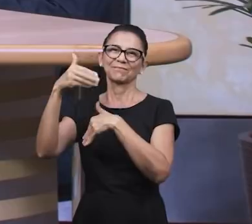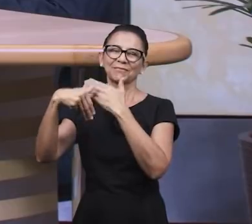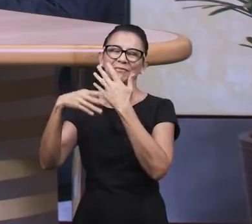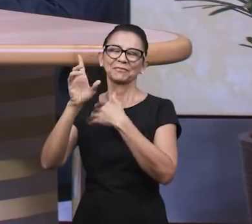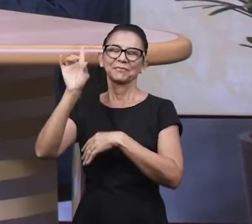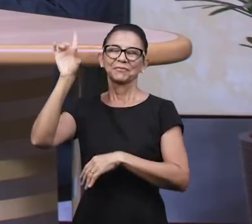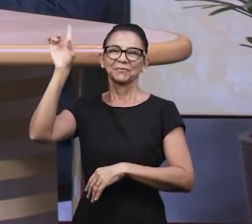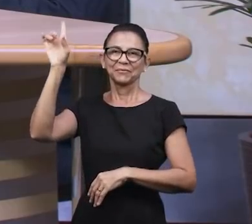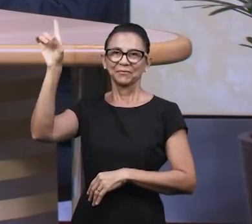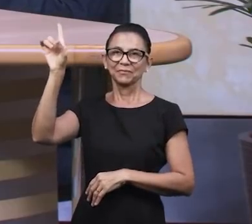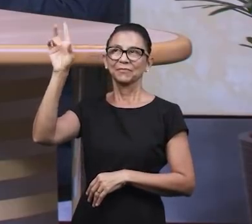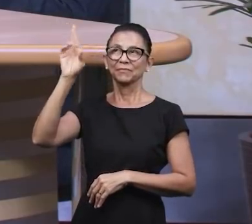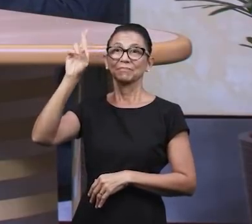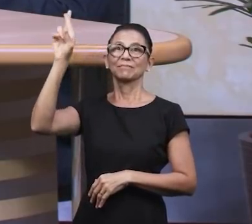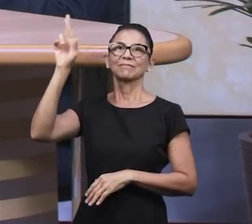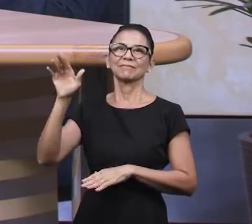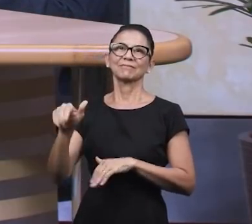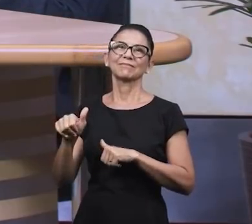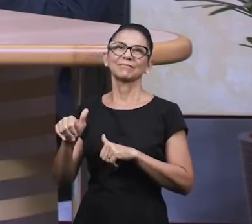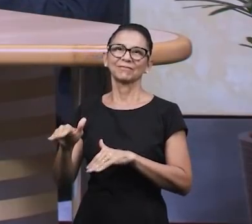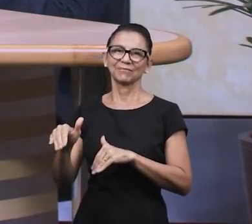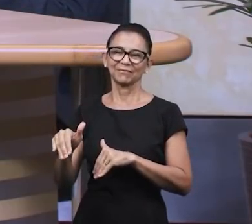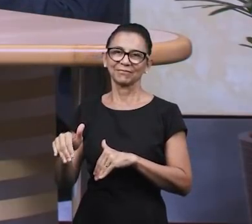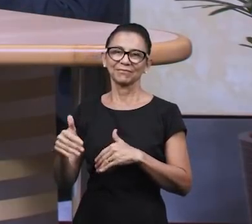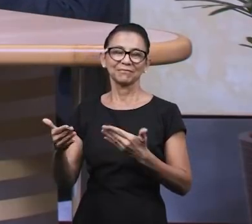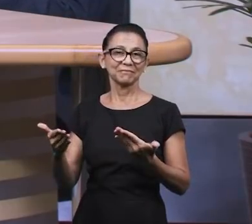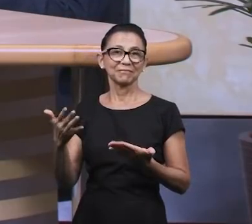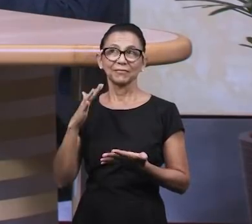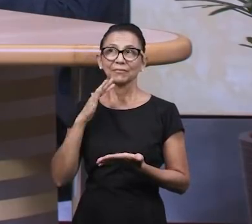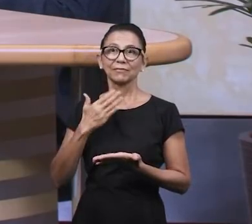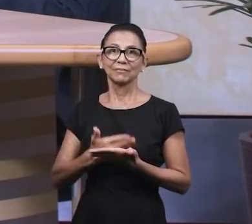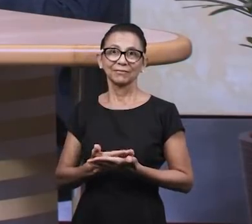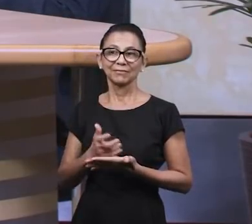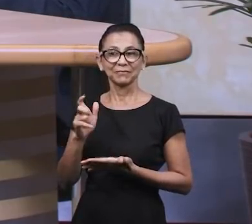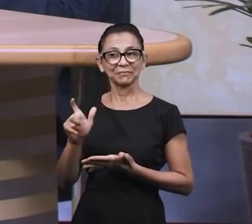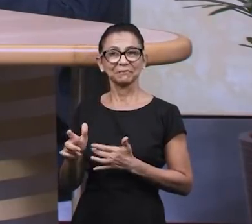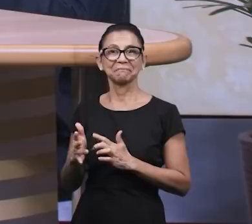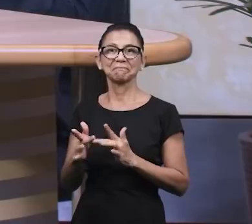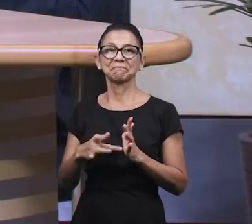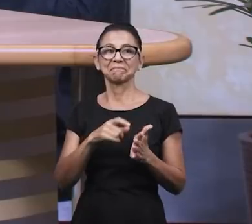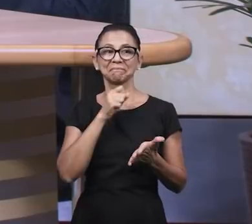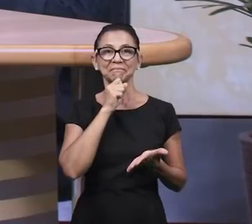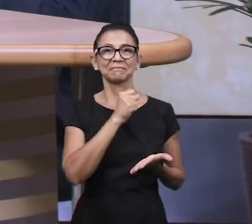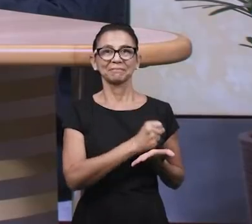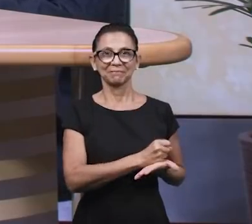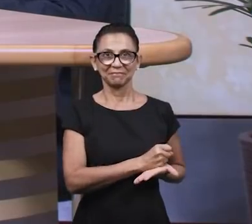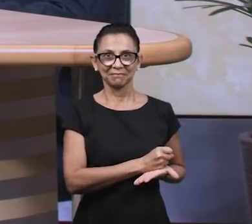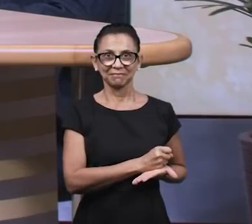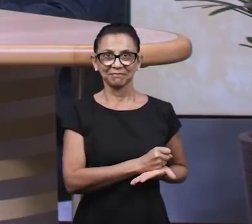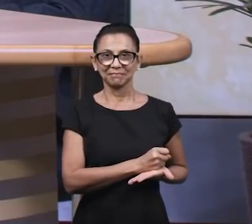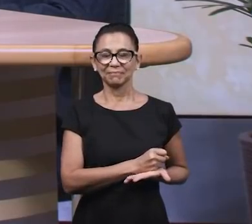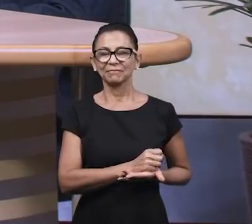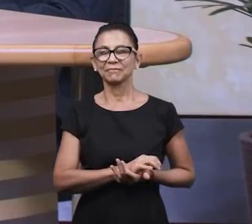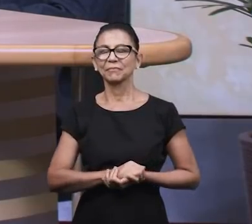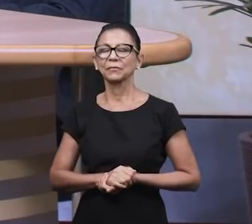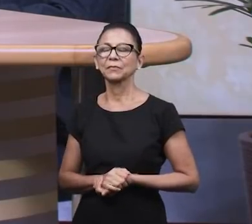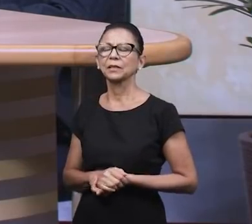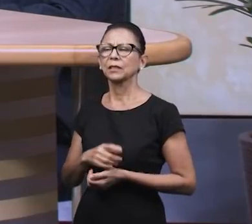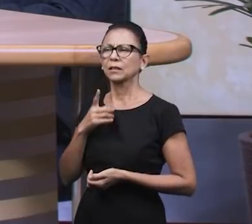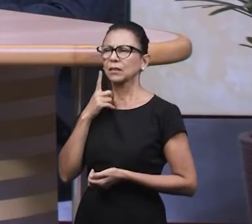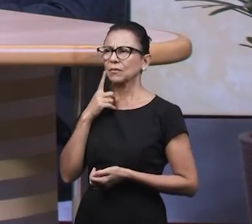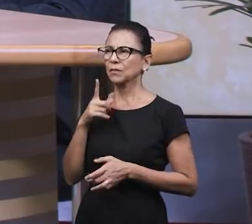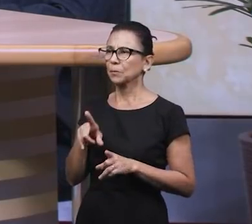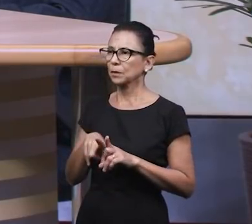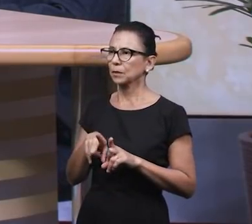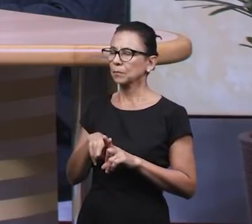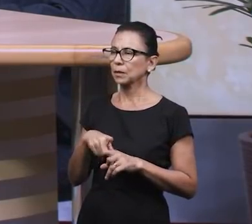santuário na presença de Deus. Então, ele é o Senhor dos Exércitos, figura notável do Senhor Jesus no Velho Testamento. Uma outra